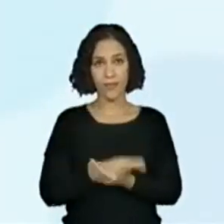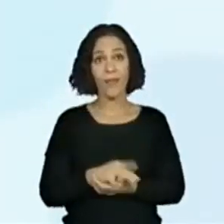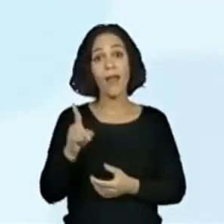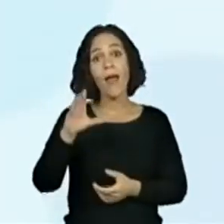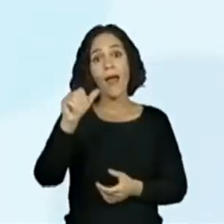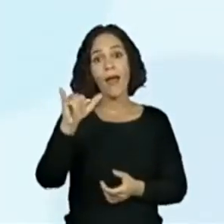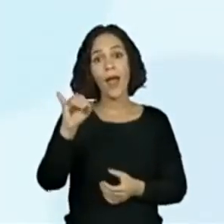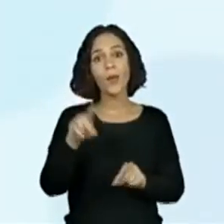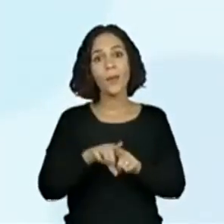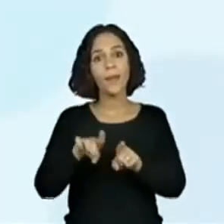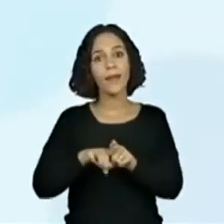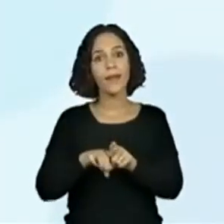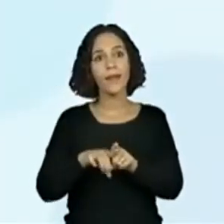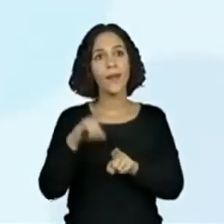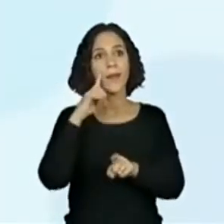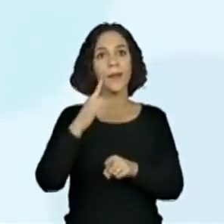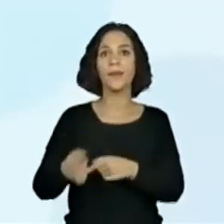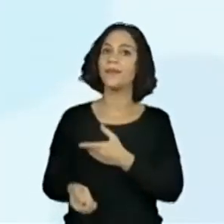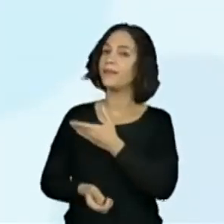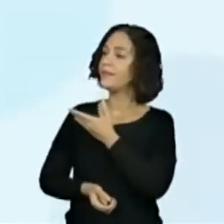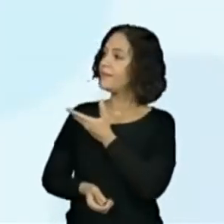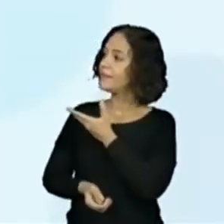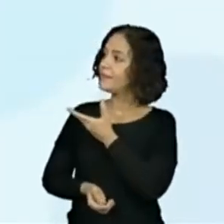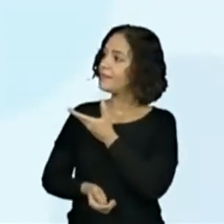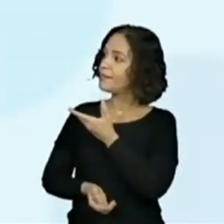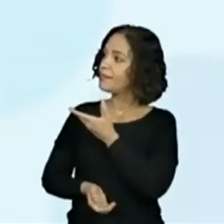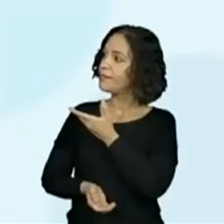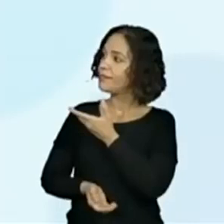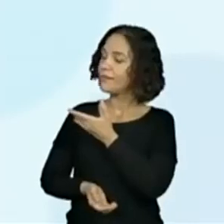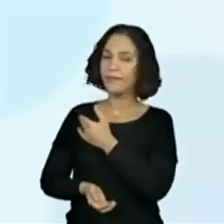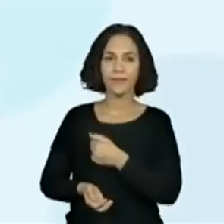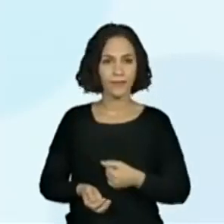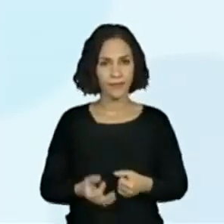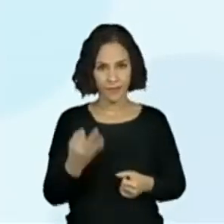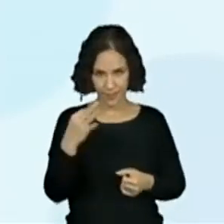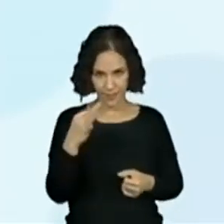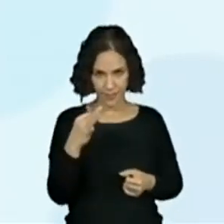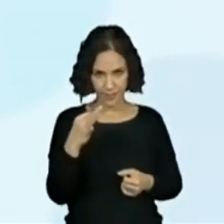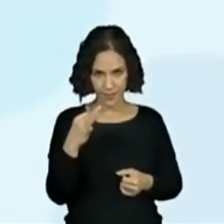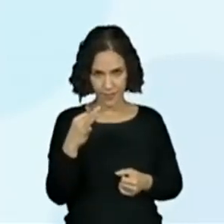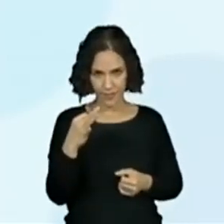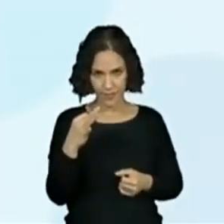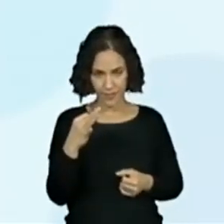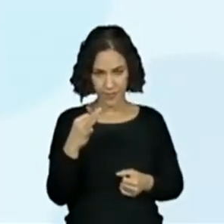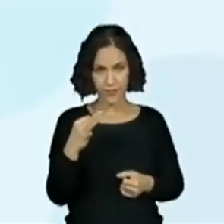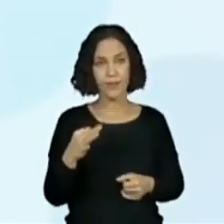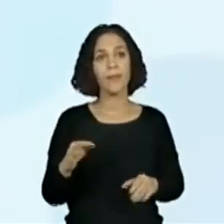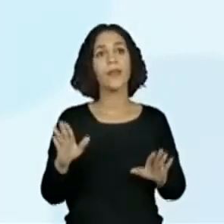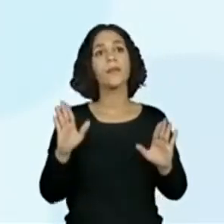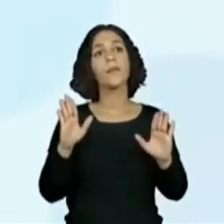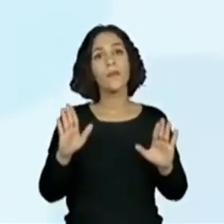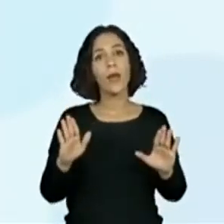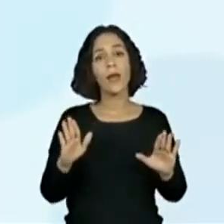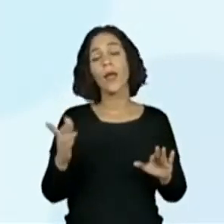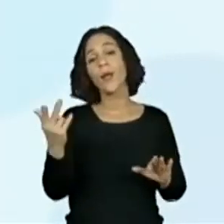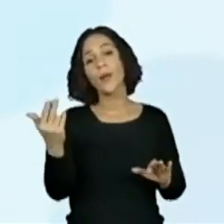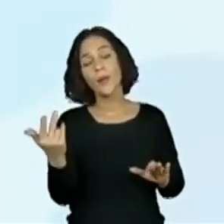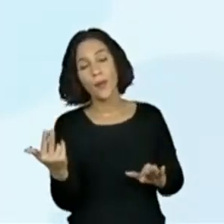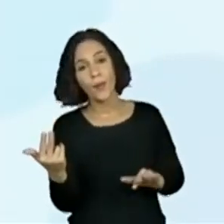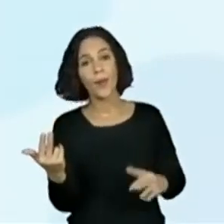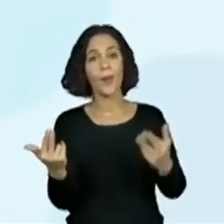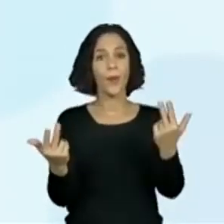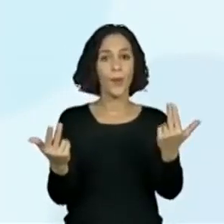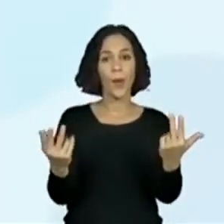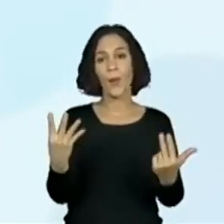Caio também tem 4 notas de 10 reais. Ah. Só que o valor das notas são iguais, dá